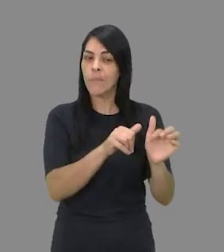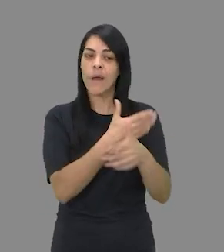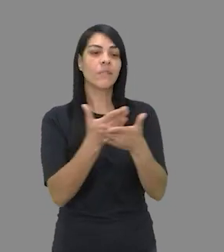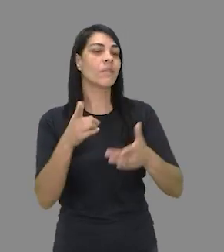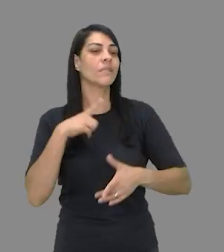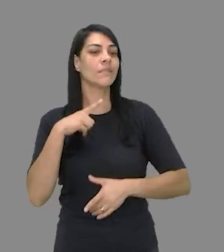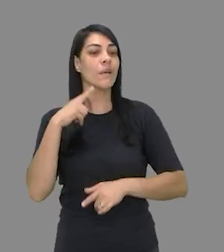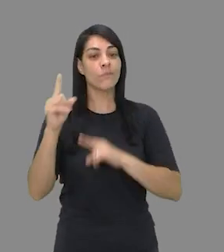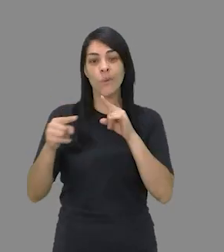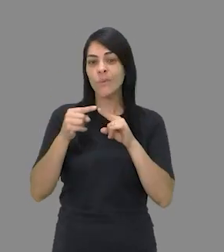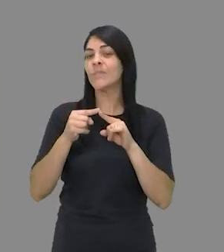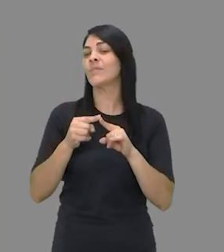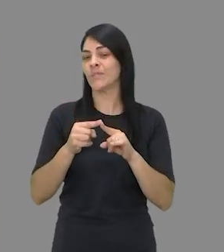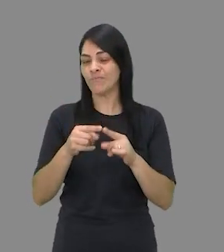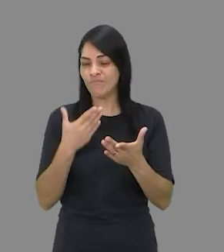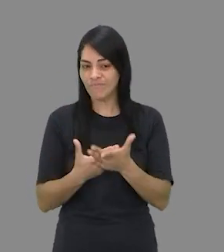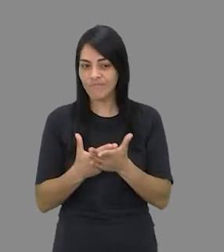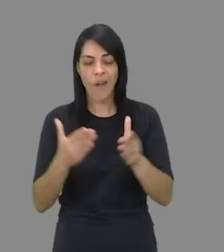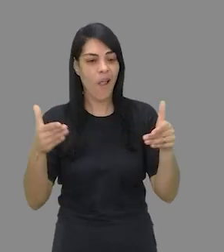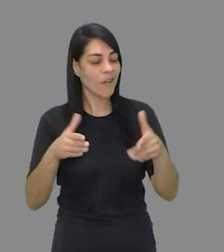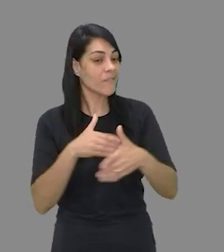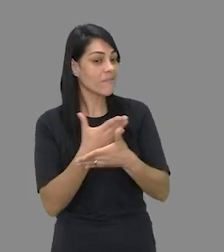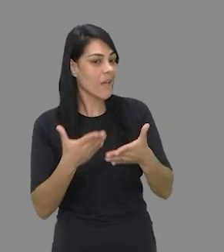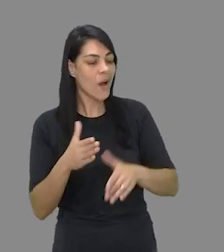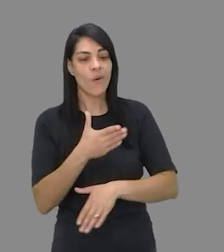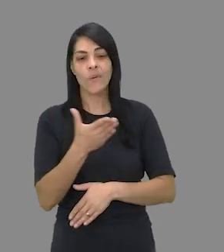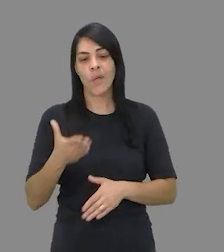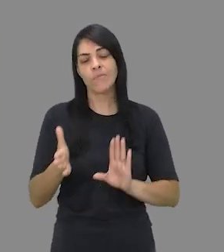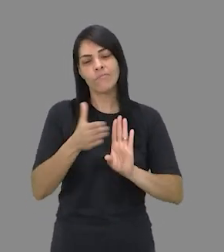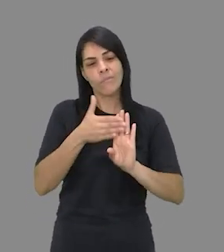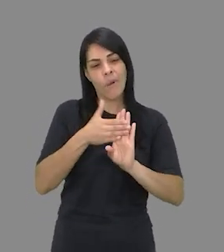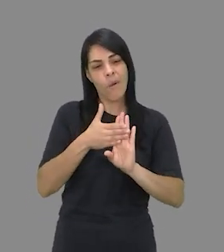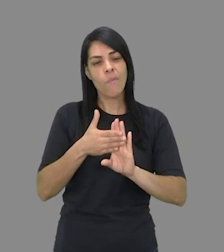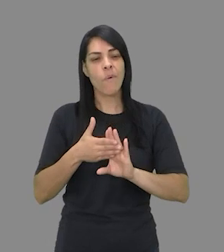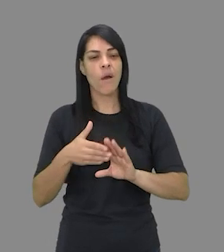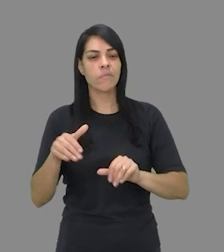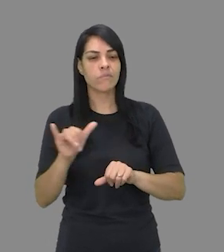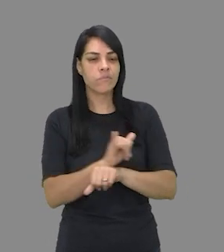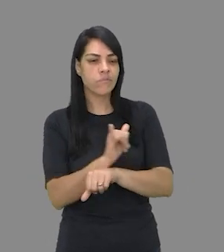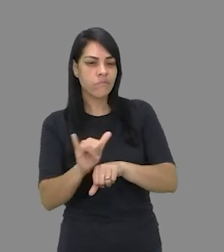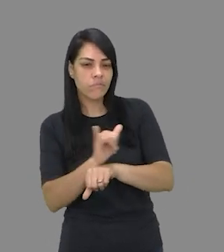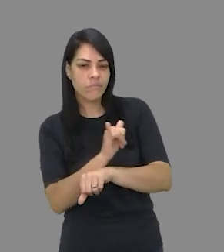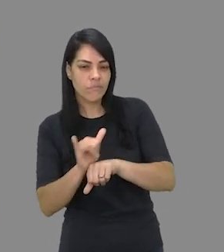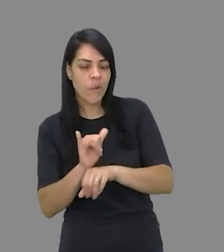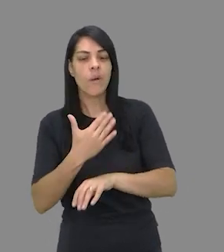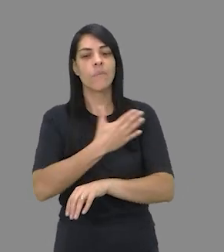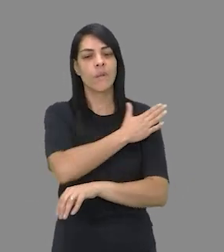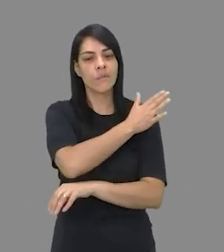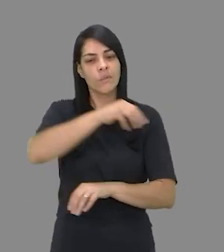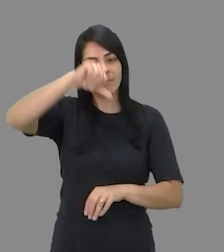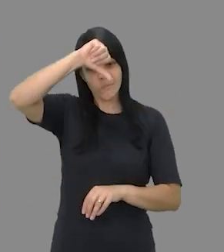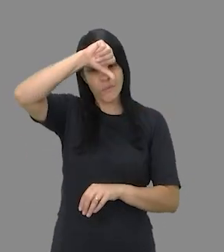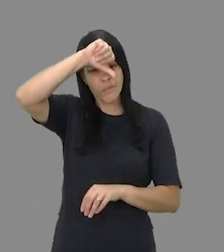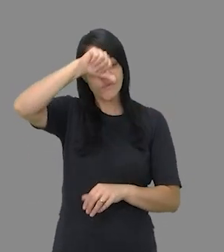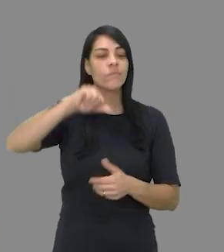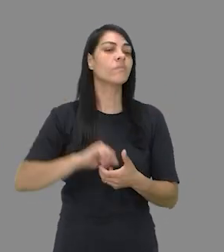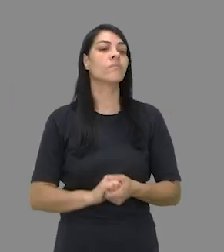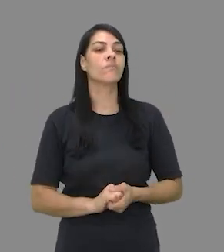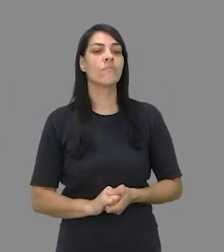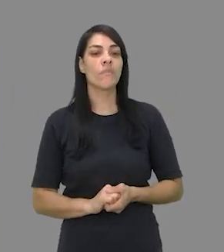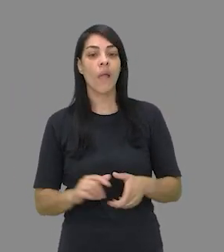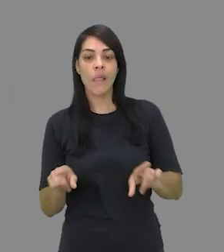temos os objetivos dessa aula de hoje. Então, nós vamos propor alternativas para a superação de preconceitos e estereótipos